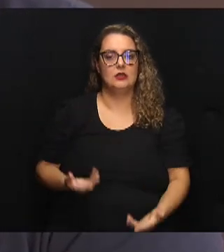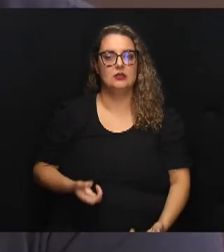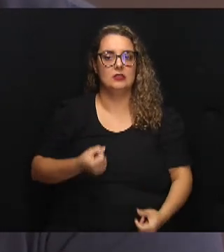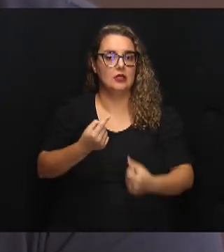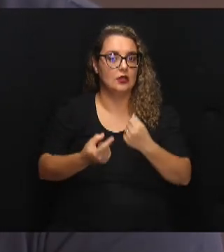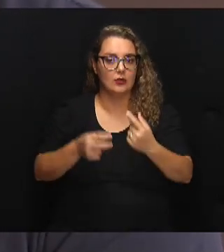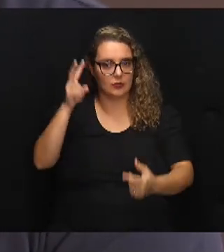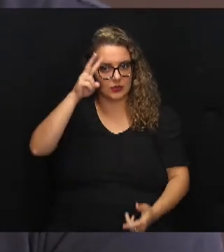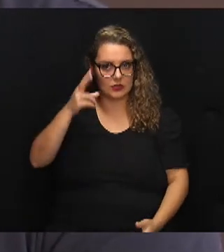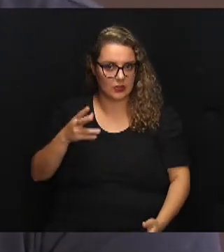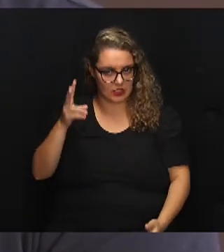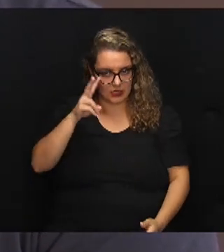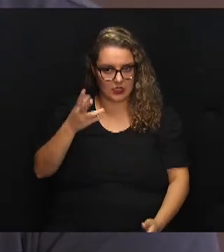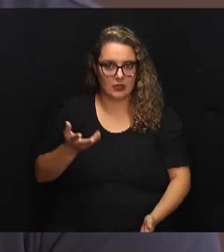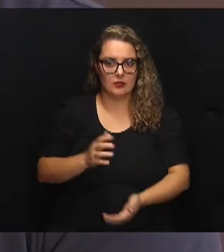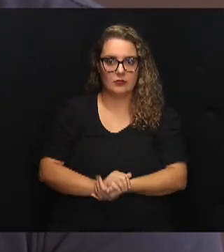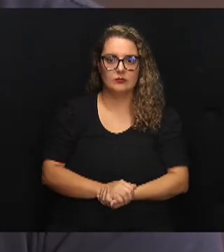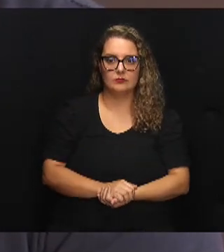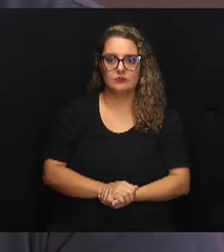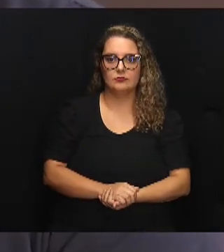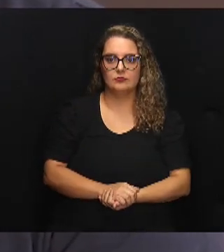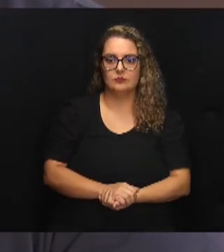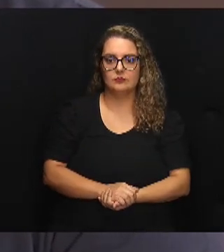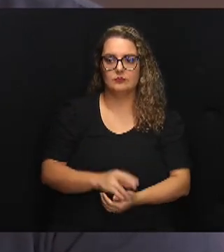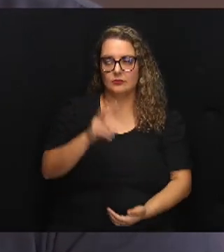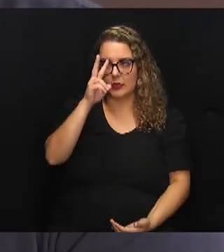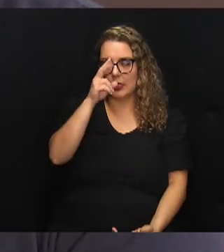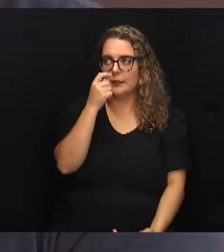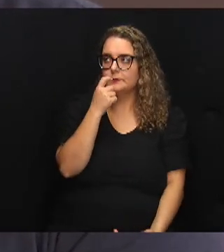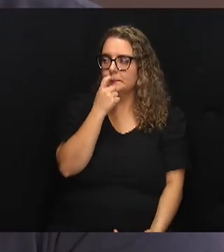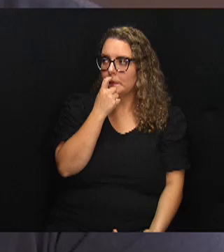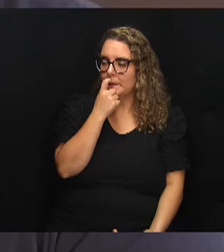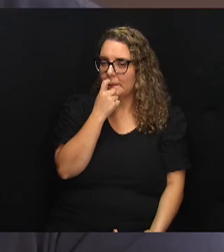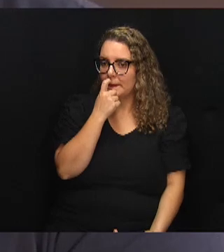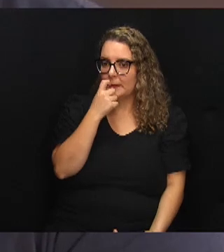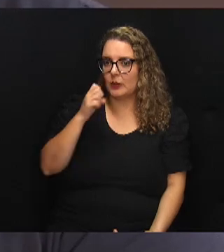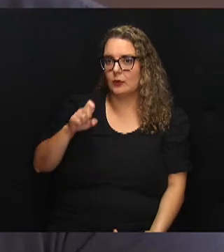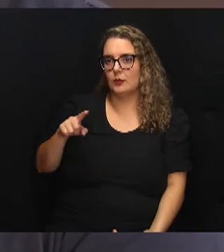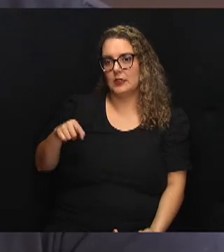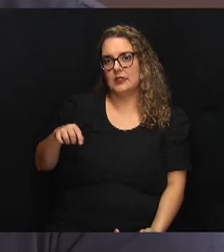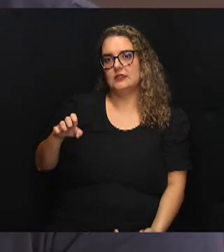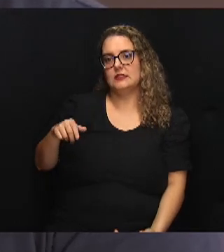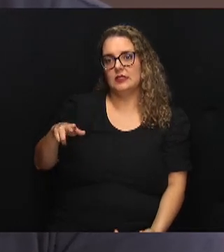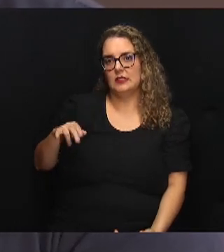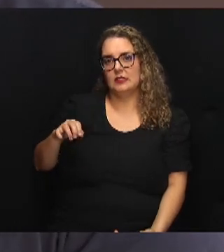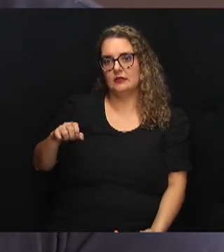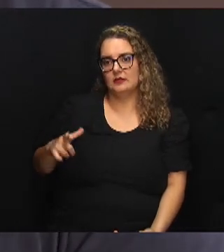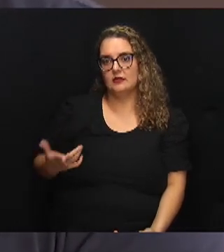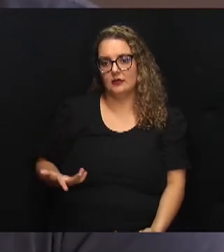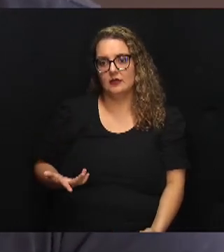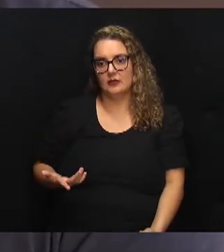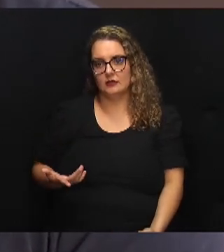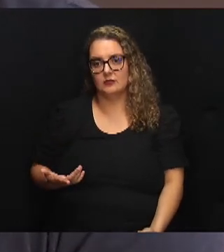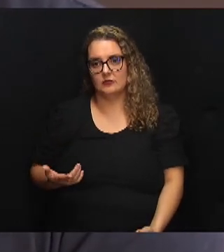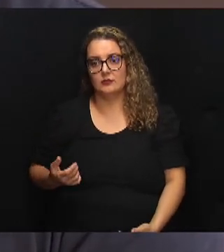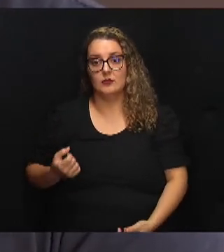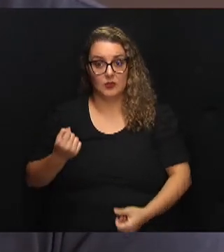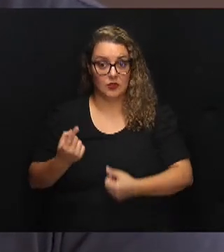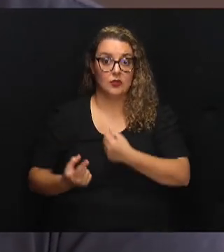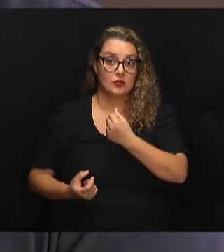história? Olha, com Ezequiel, eu estava passando por